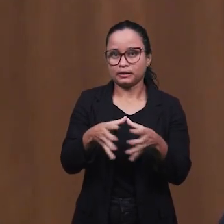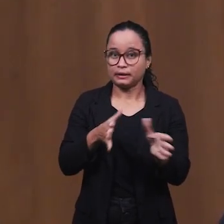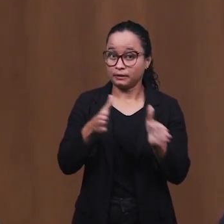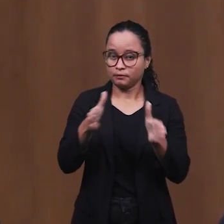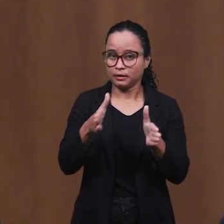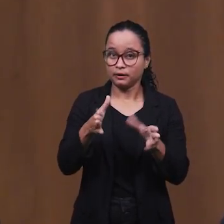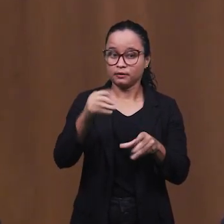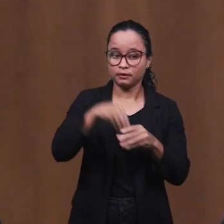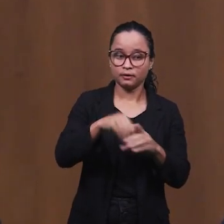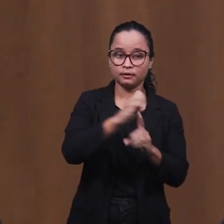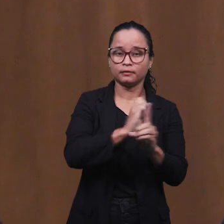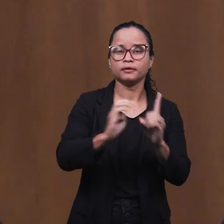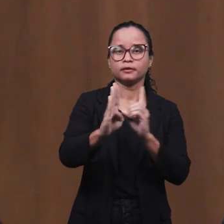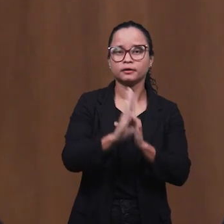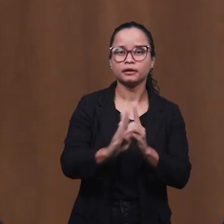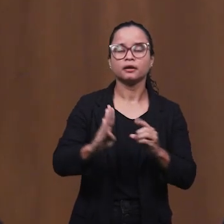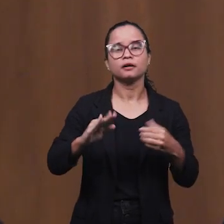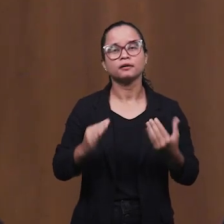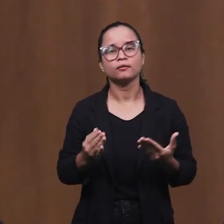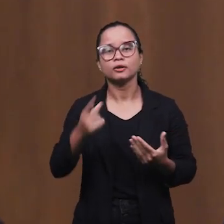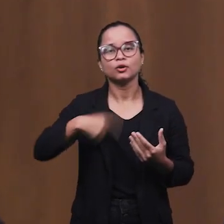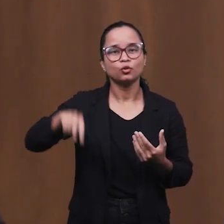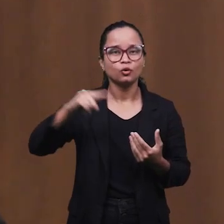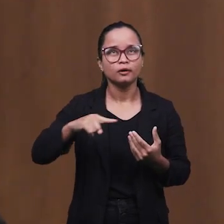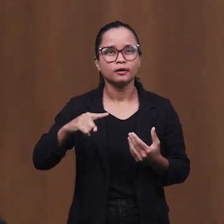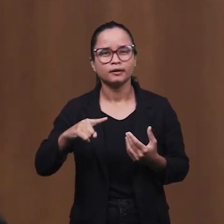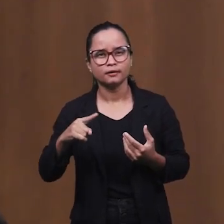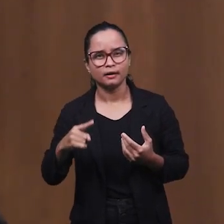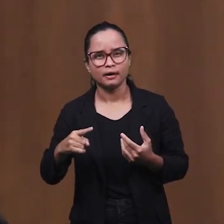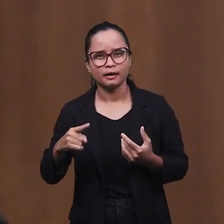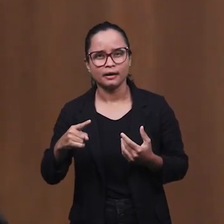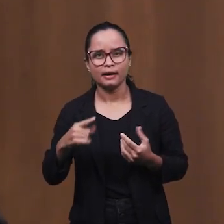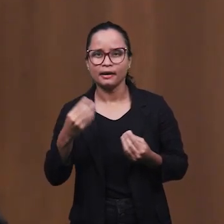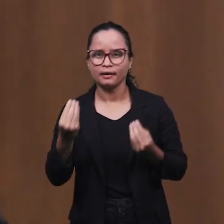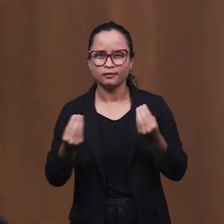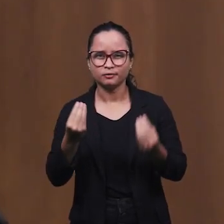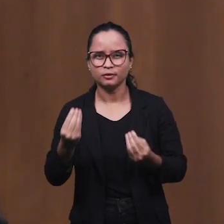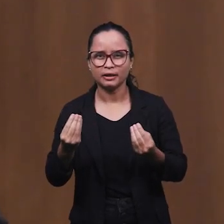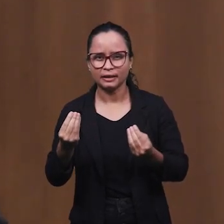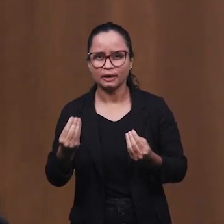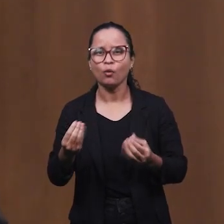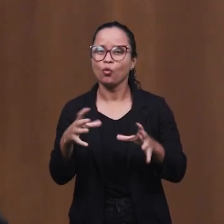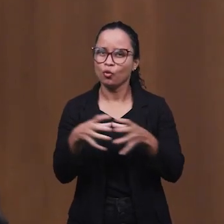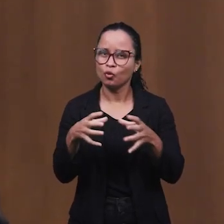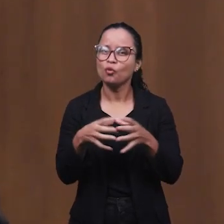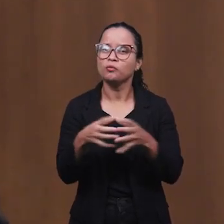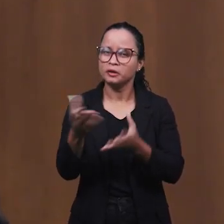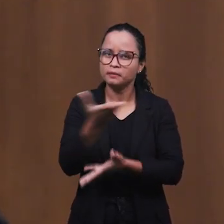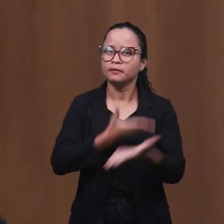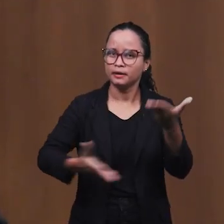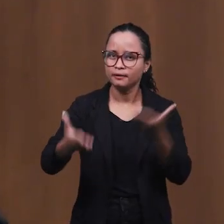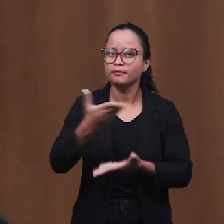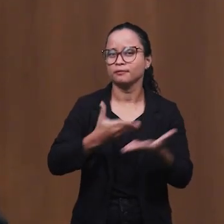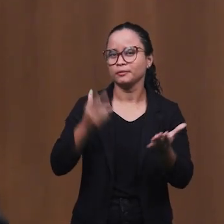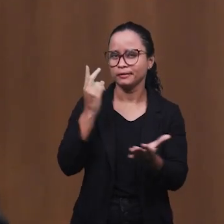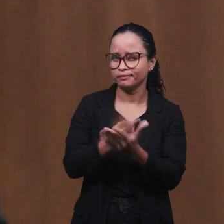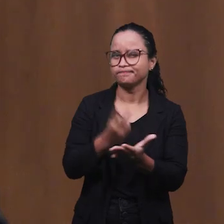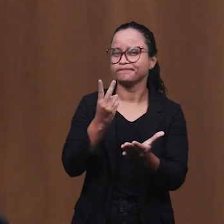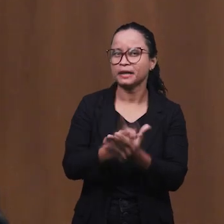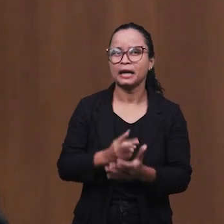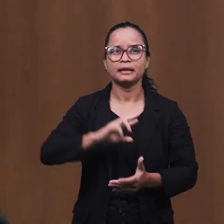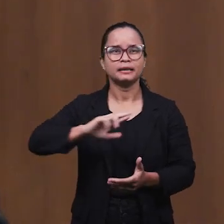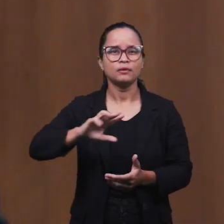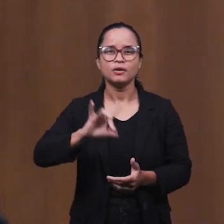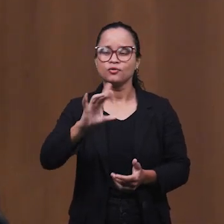bíblicas dominicais, porque nós não imaginávamos que poderia ser um grupo que participasse assim tão ativamente, e não só a questão de